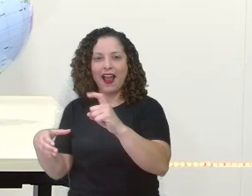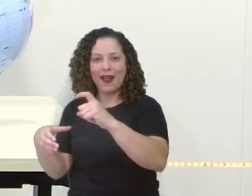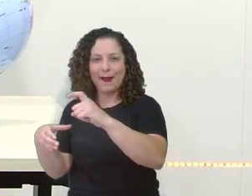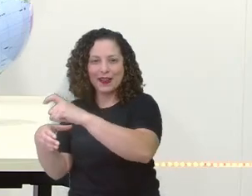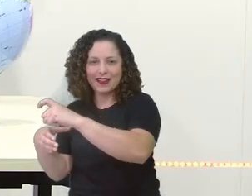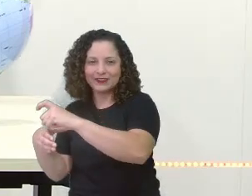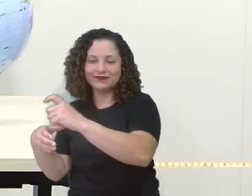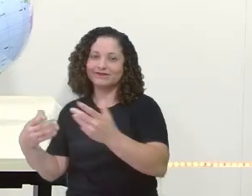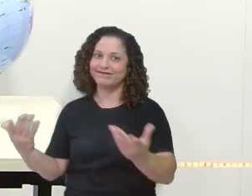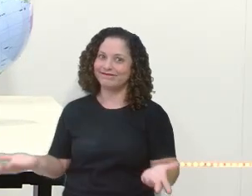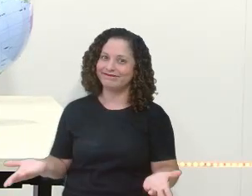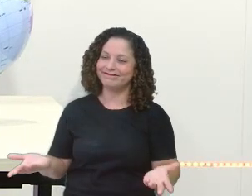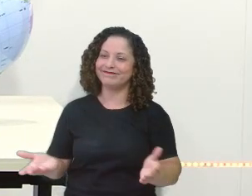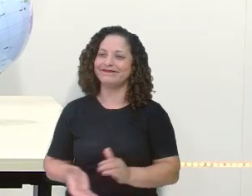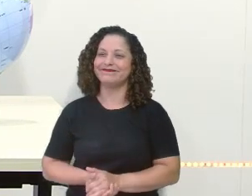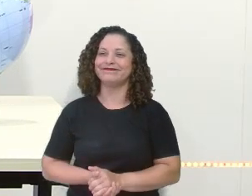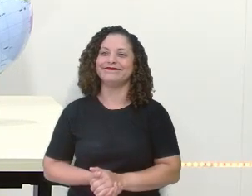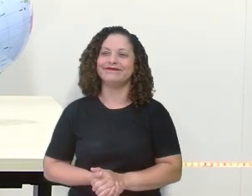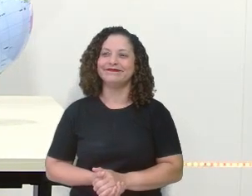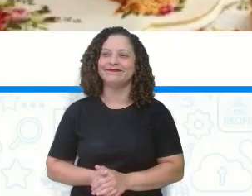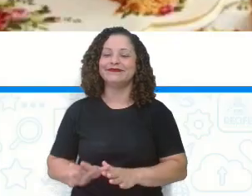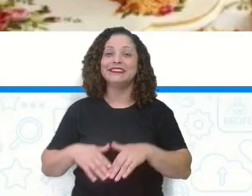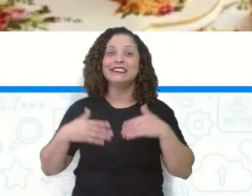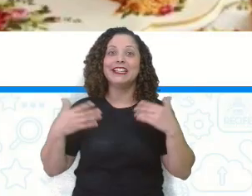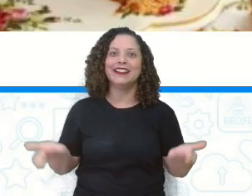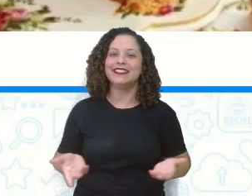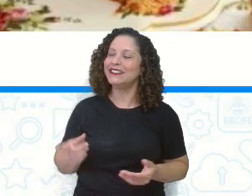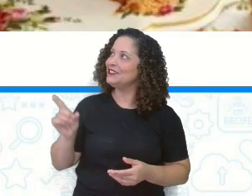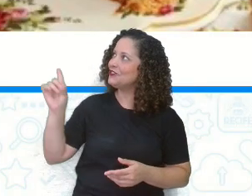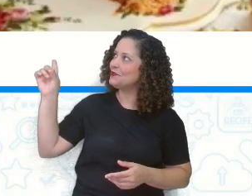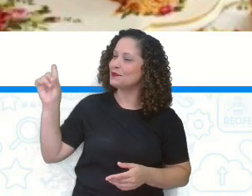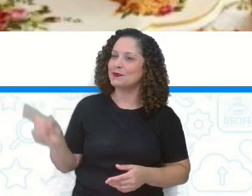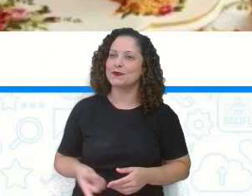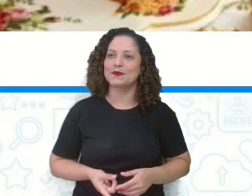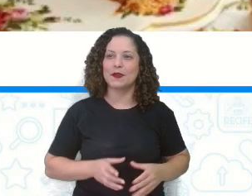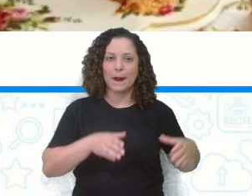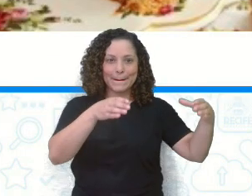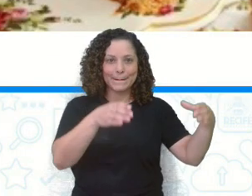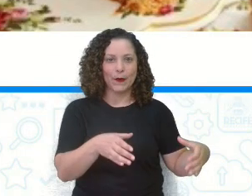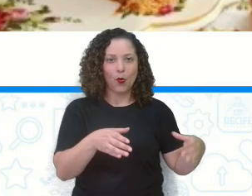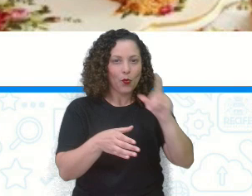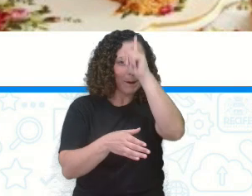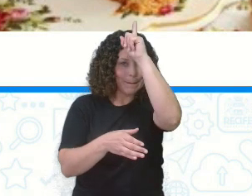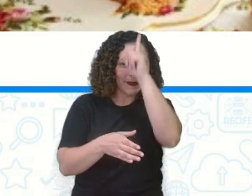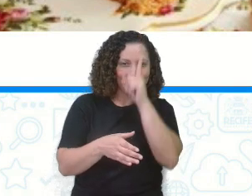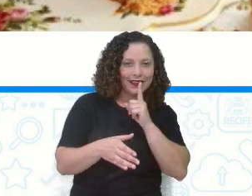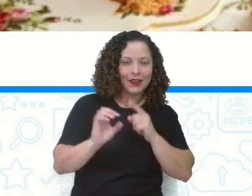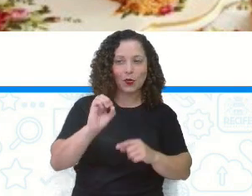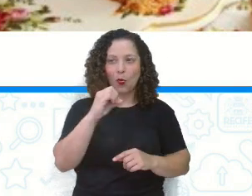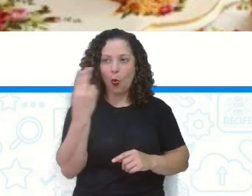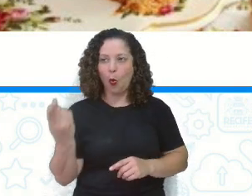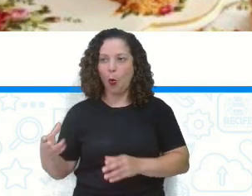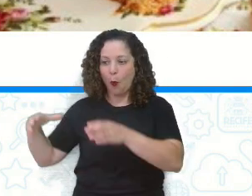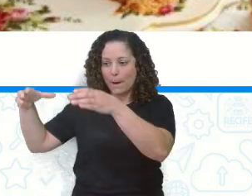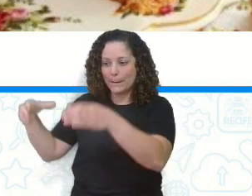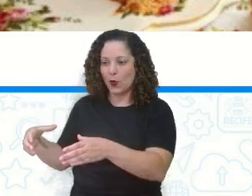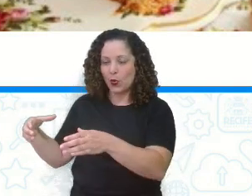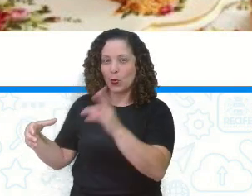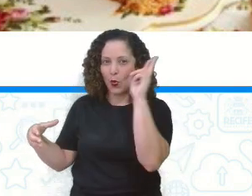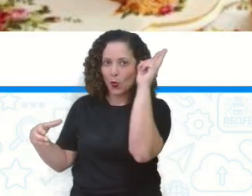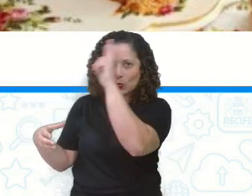nordestina. E aí? Bolo Souza Leão ou Medovik, que é da